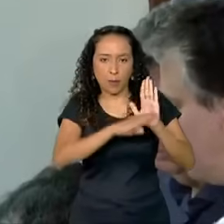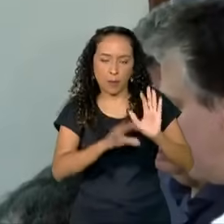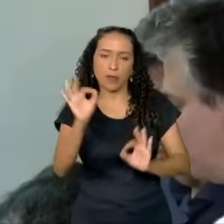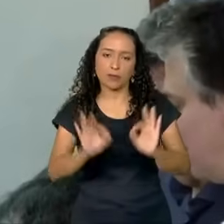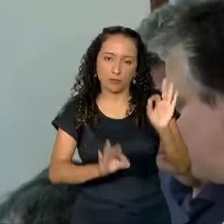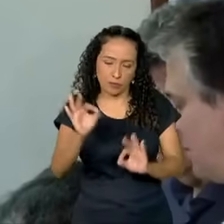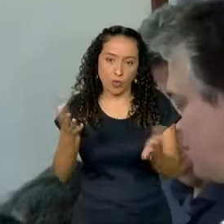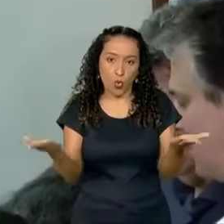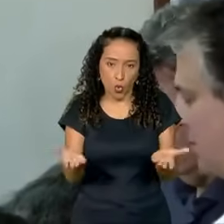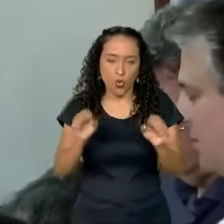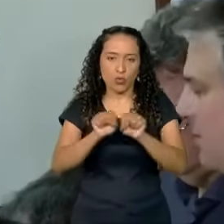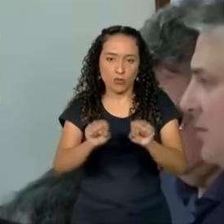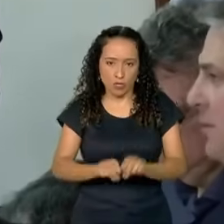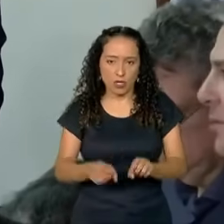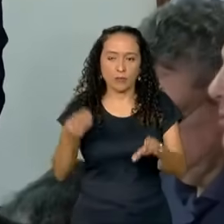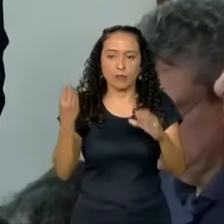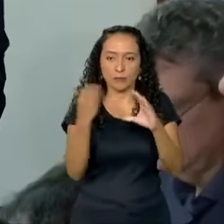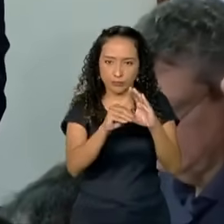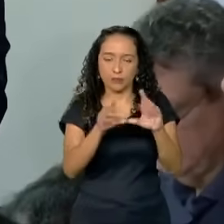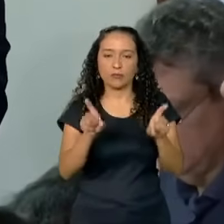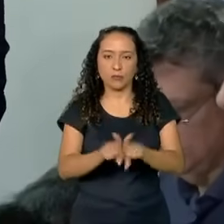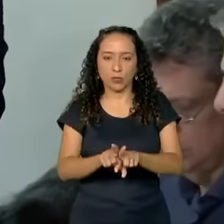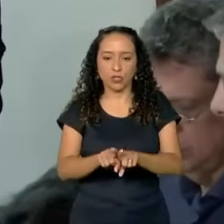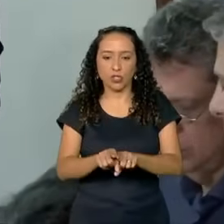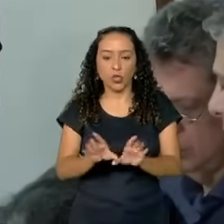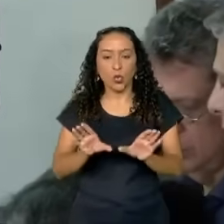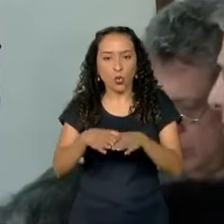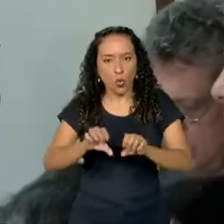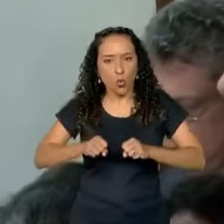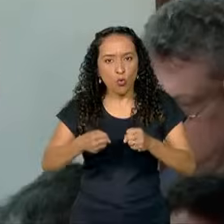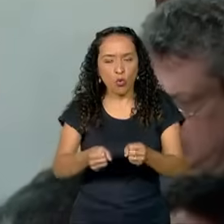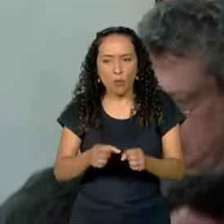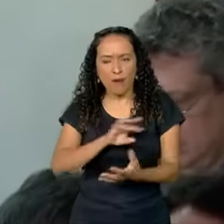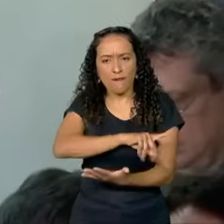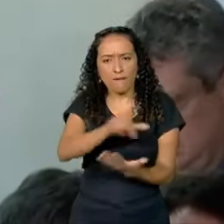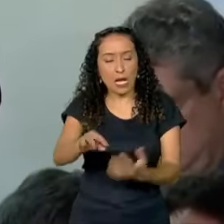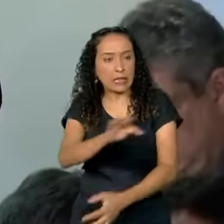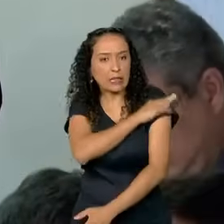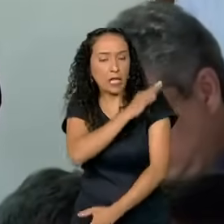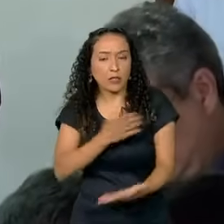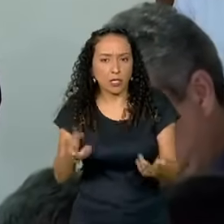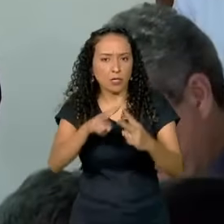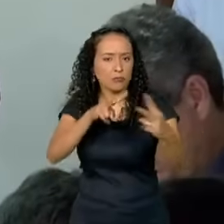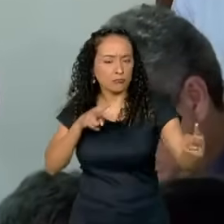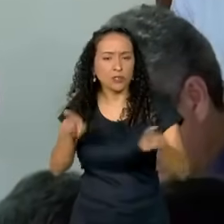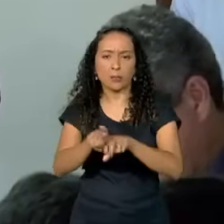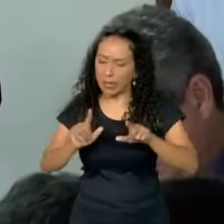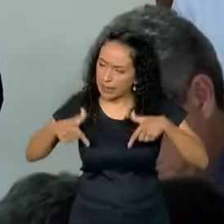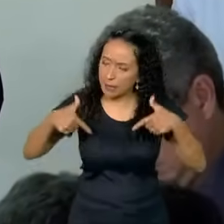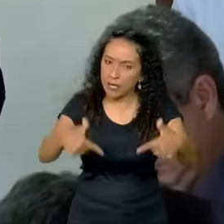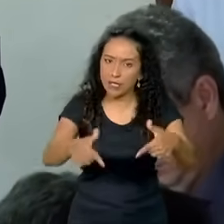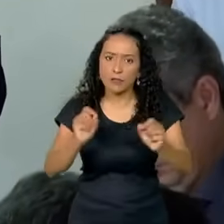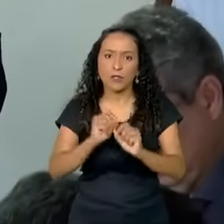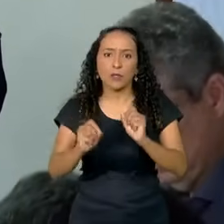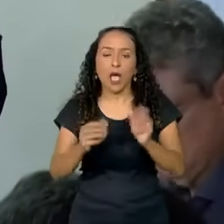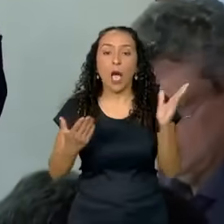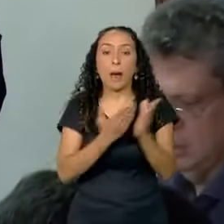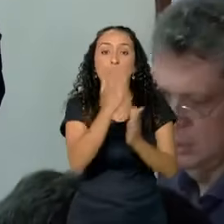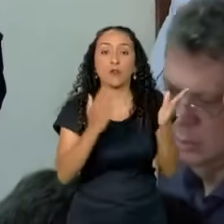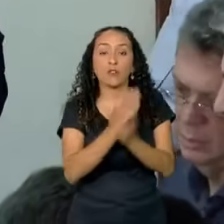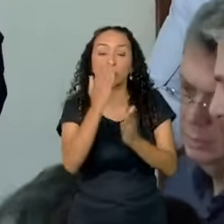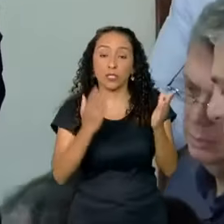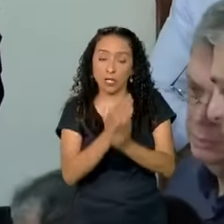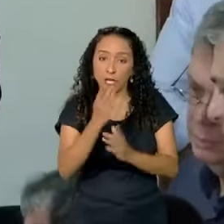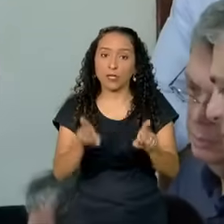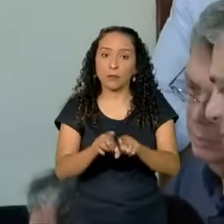nos sistemas hoje. E a gente está com essa força-tarefa de vários técnicos aqui, online, trabalhando para fazer também a aprovação